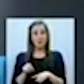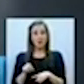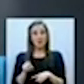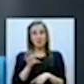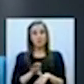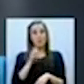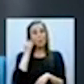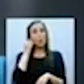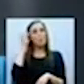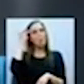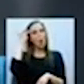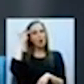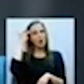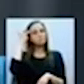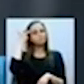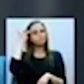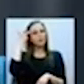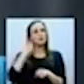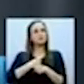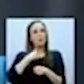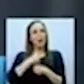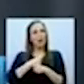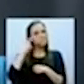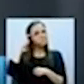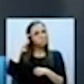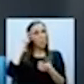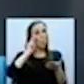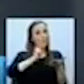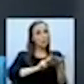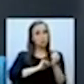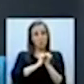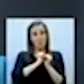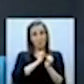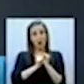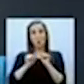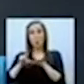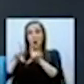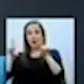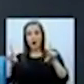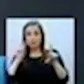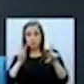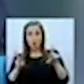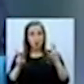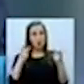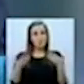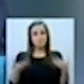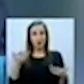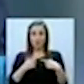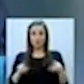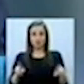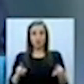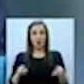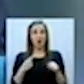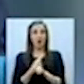forma como a nossa memória trabalha aquilo que lemos em papel ou aquilo que lemos no ecrã. Esse também é um problema. E esse é